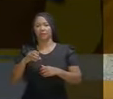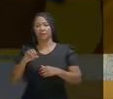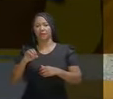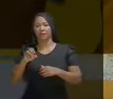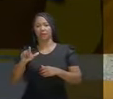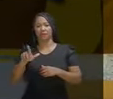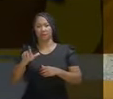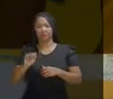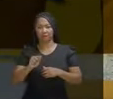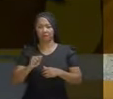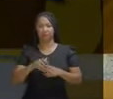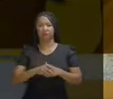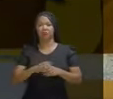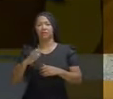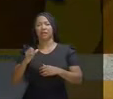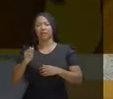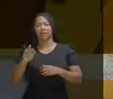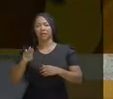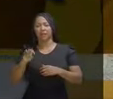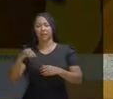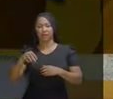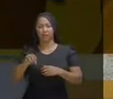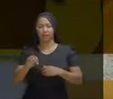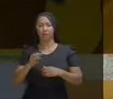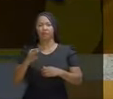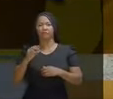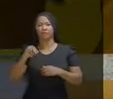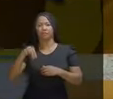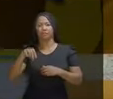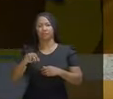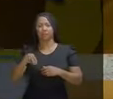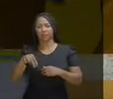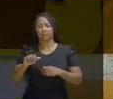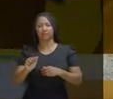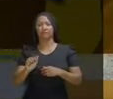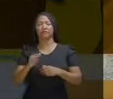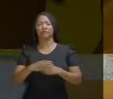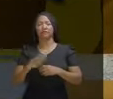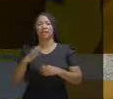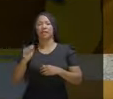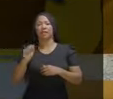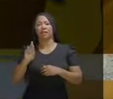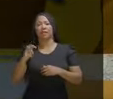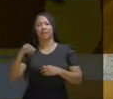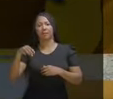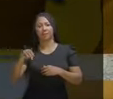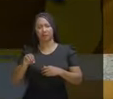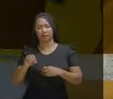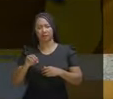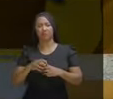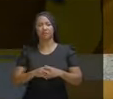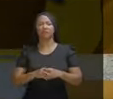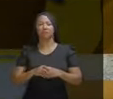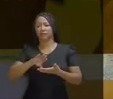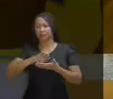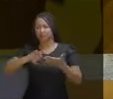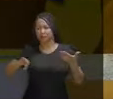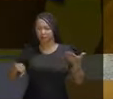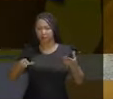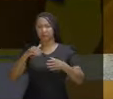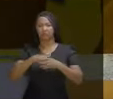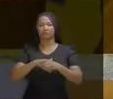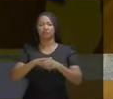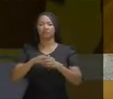Santos, Rivaldo Valente, Carlos Torres, Juscelio Neto, Tina Souza e Carmo Antônio. Está retirado de